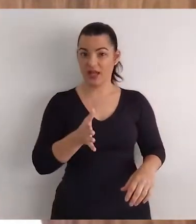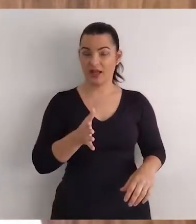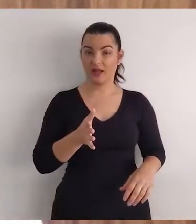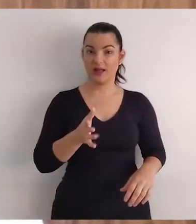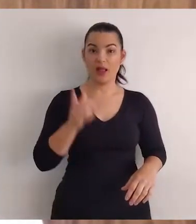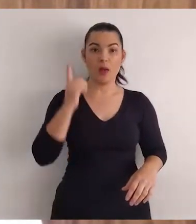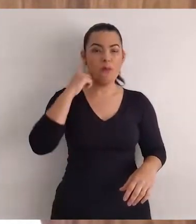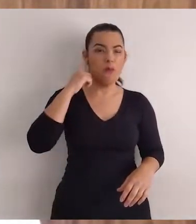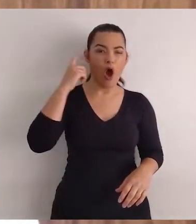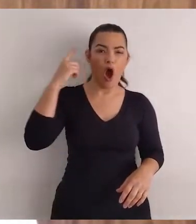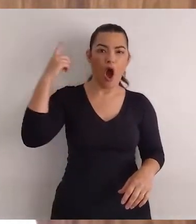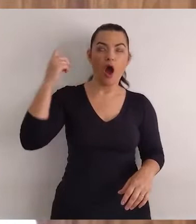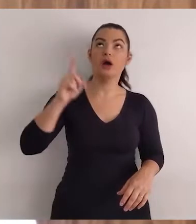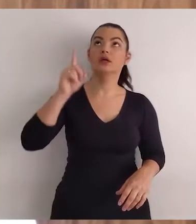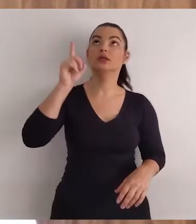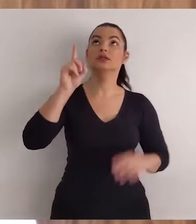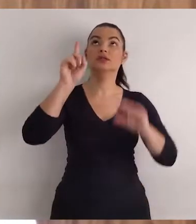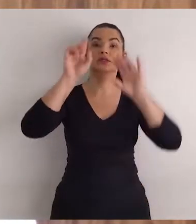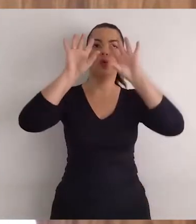causa?